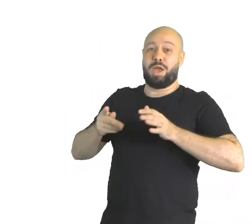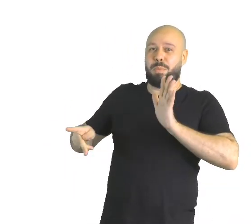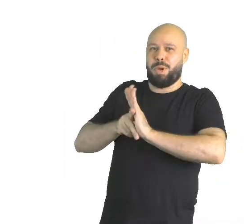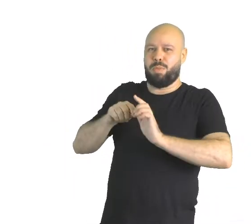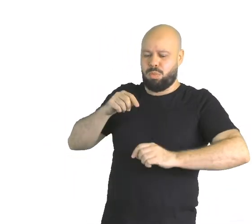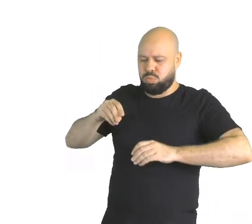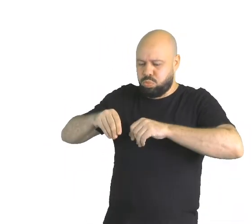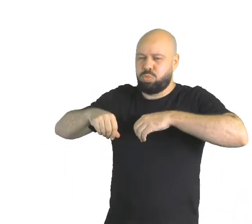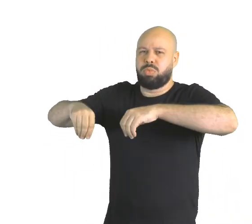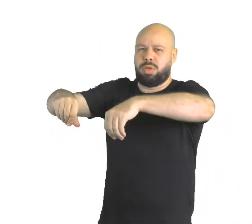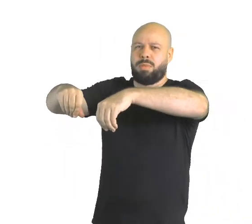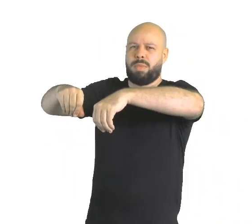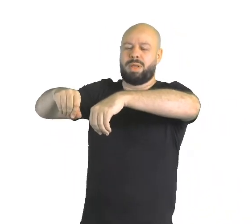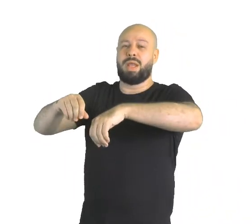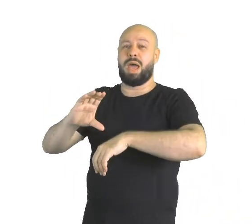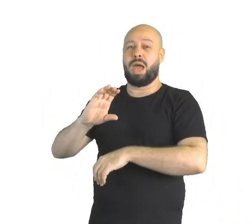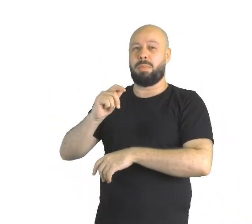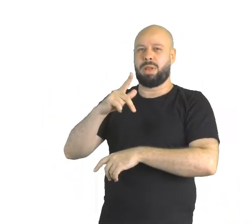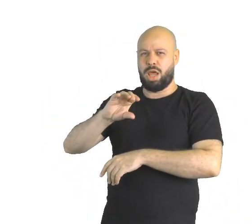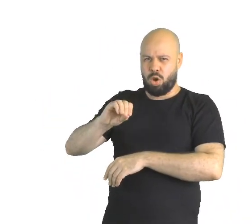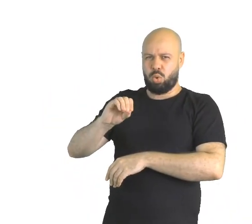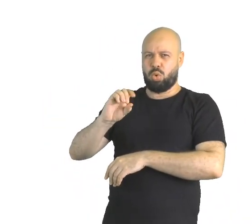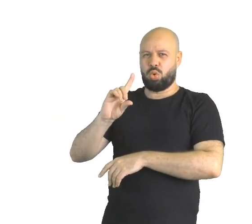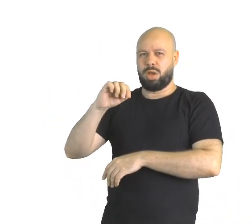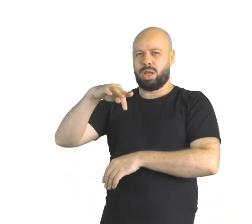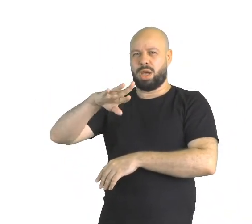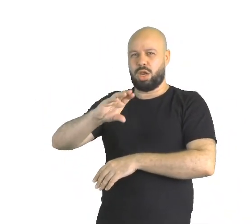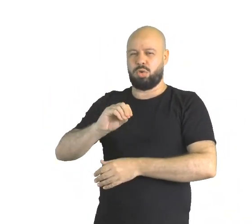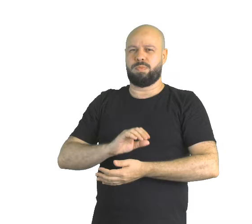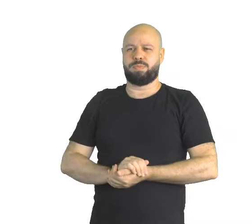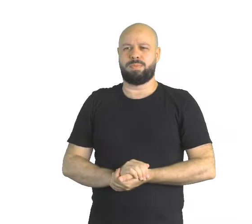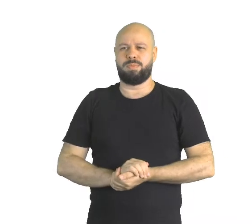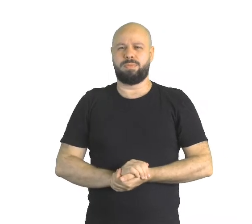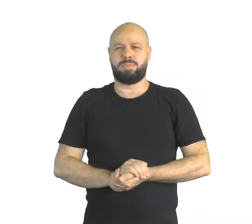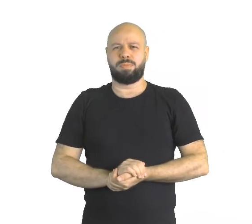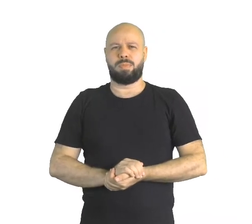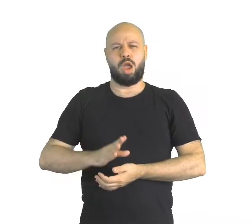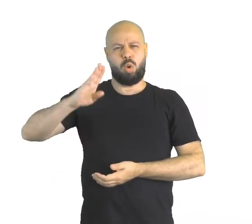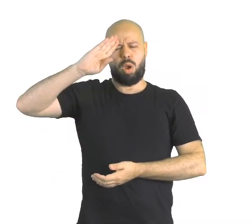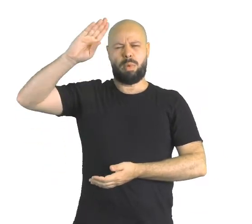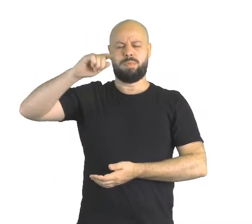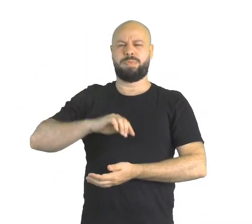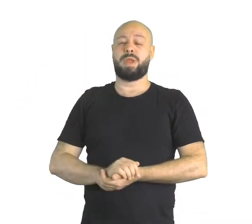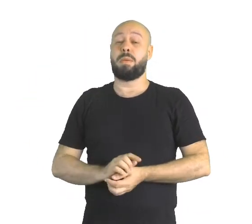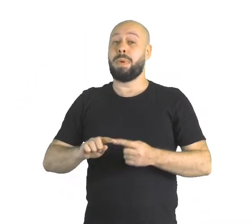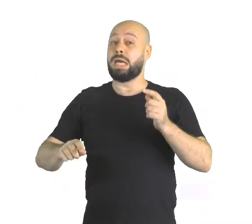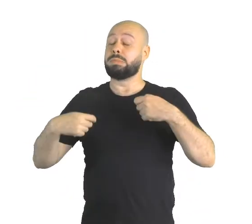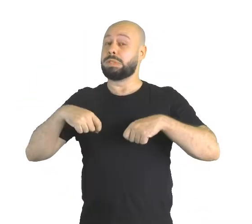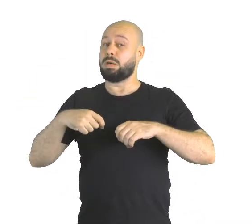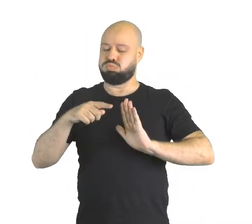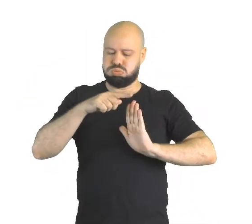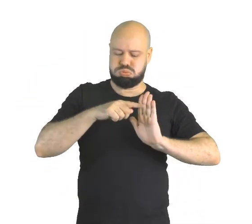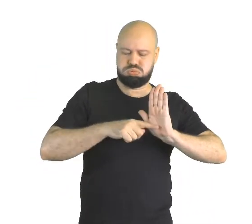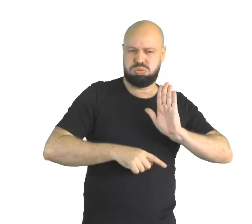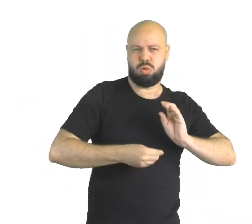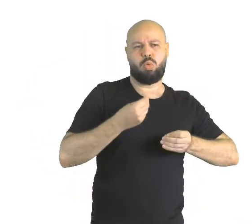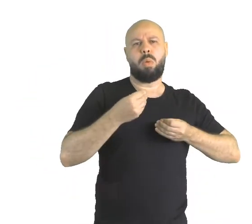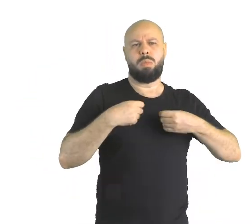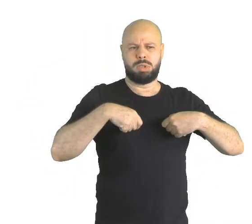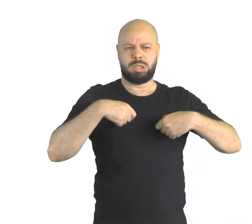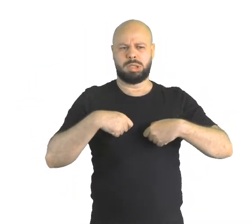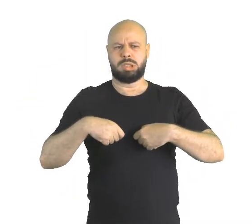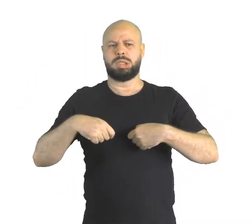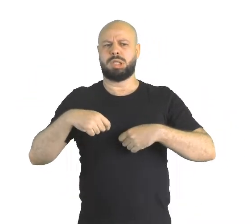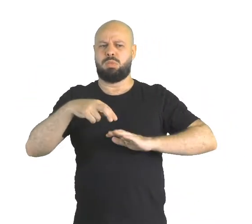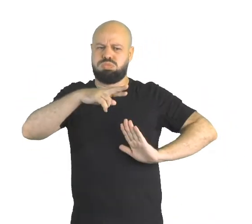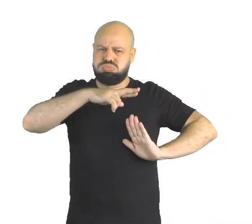hereditária era chamada de capitão donatário. Só que existiam alguns requisitos para você se tornar, né, um